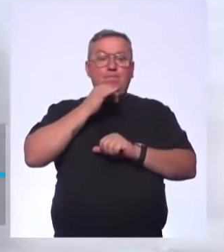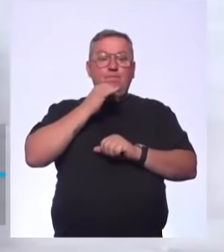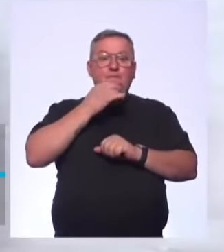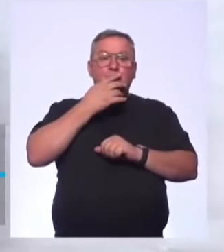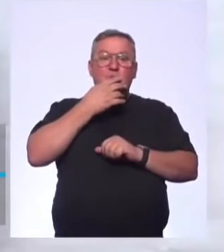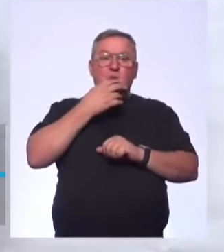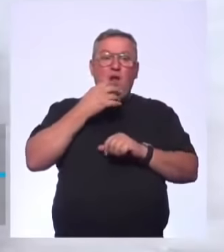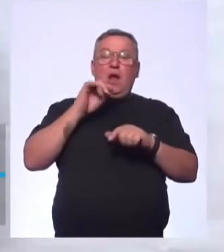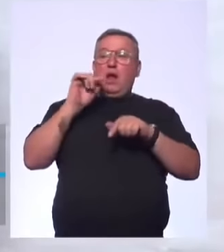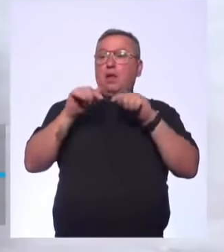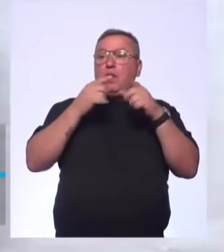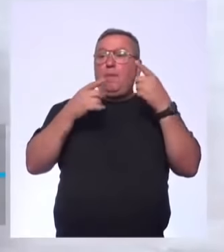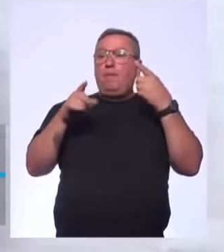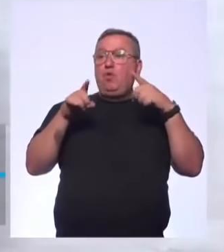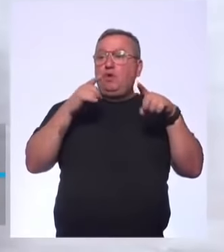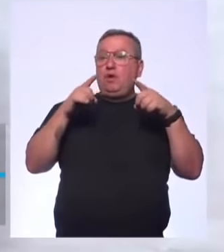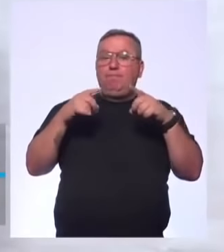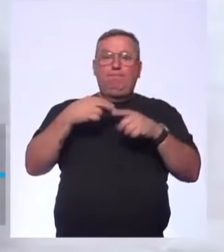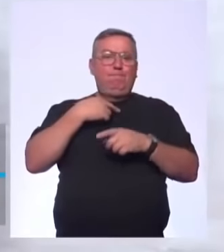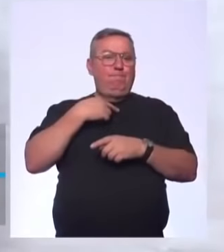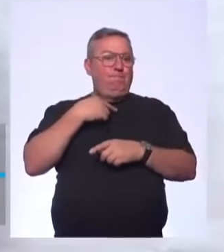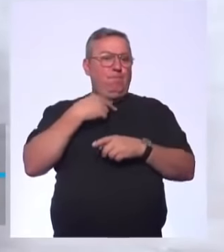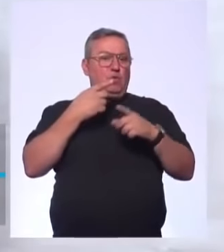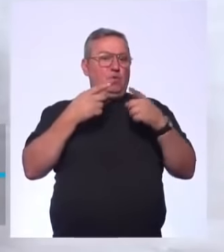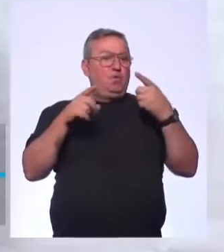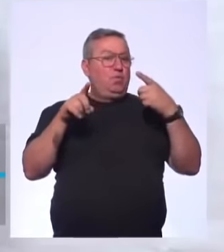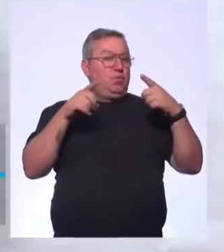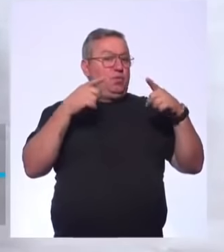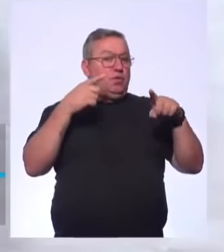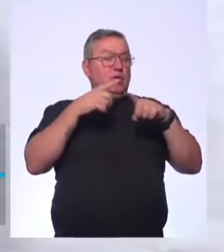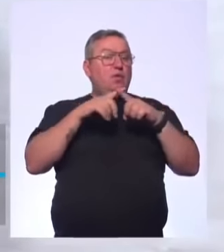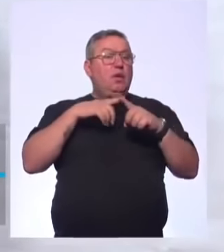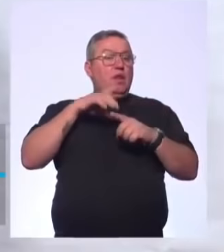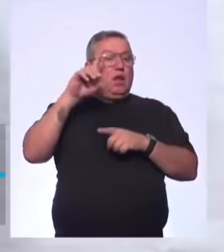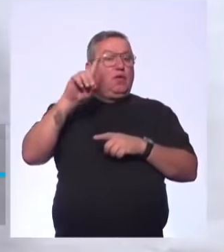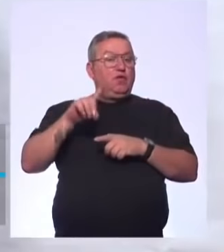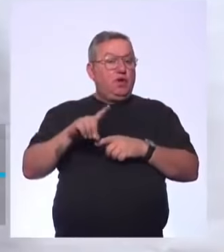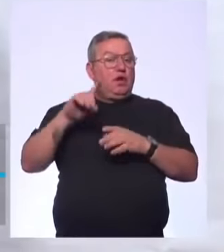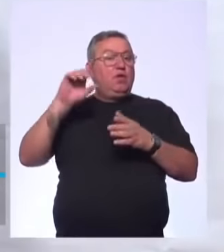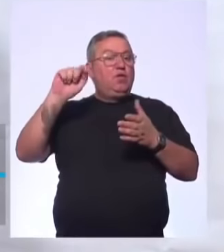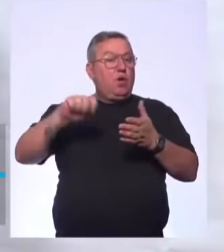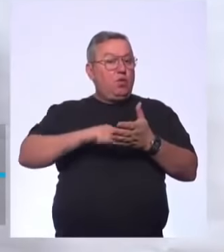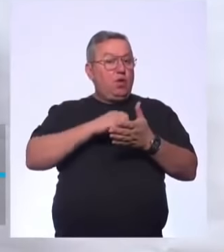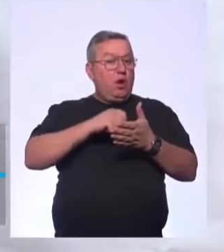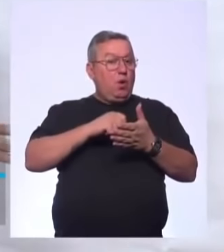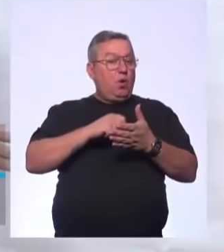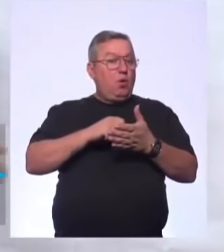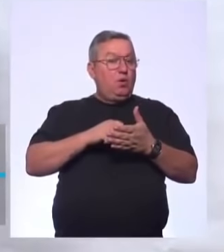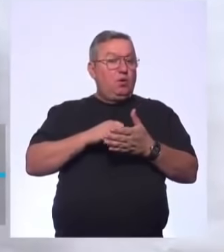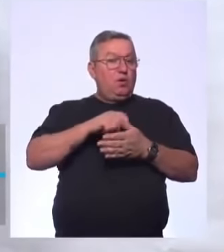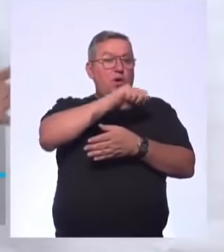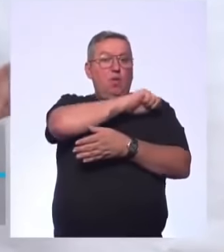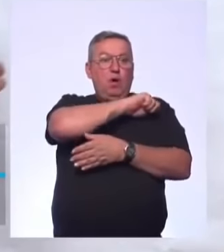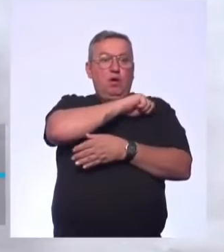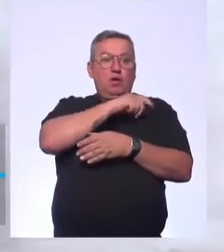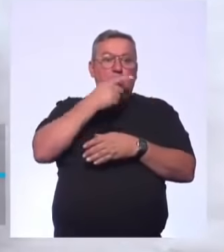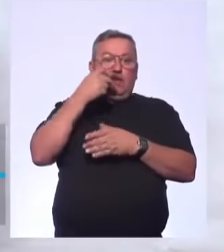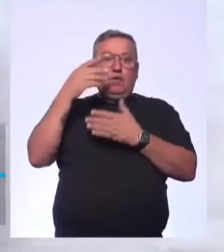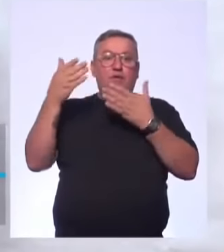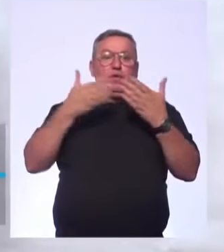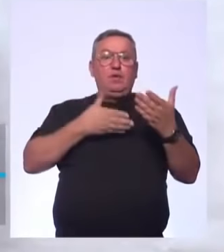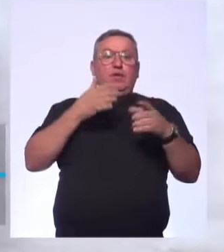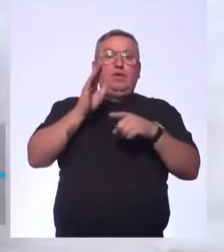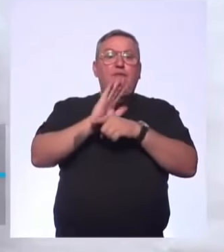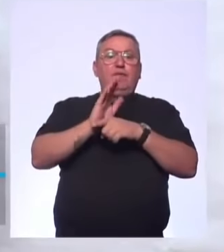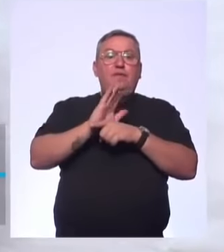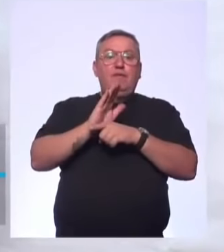vamos trabalhar com música. Eu não posso trabalhar com música por causa dos direitos autorais. Um aluno falou assim, ela só traz vídeo